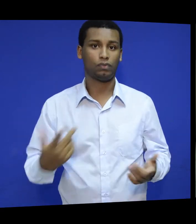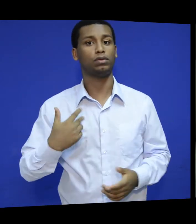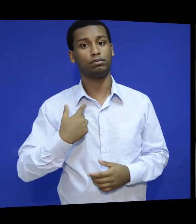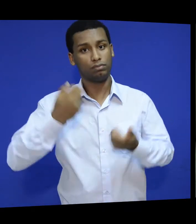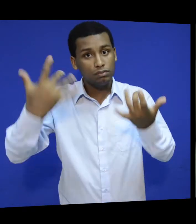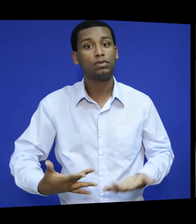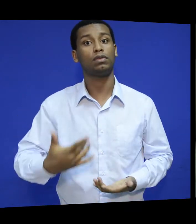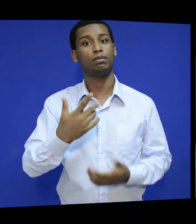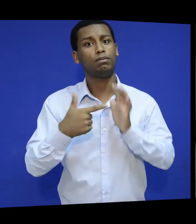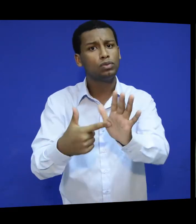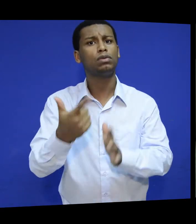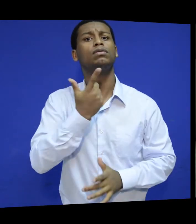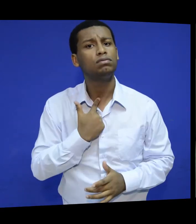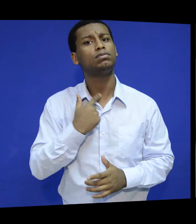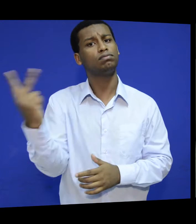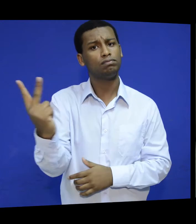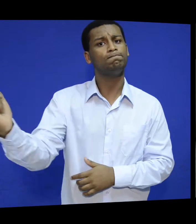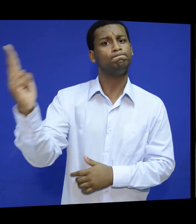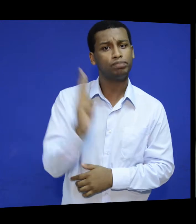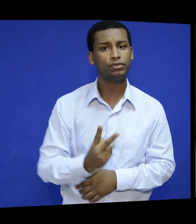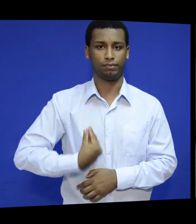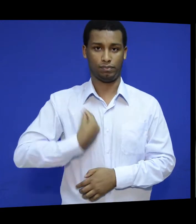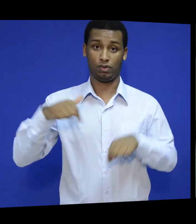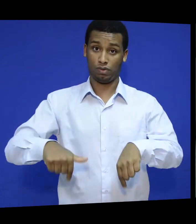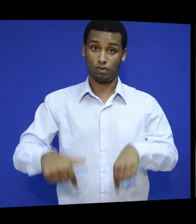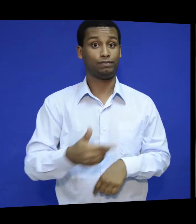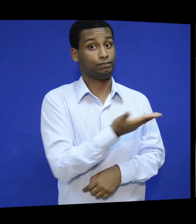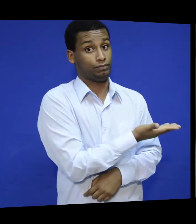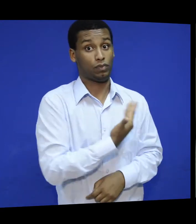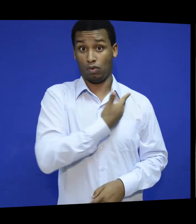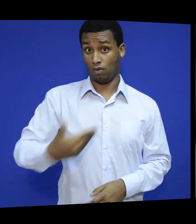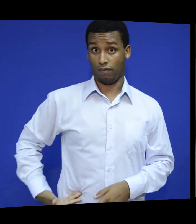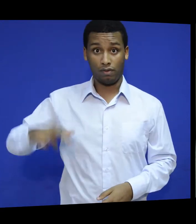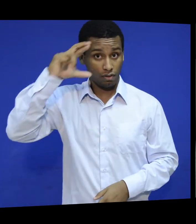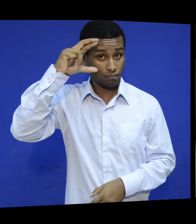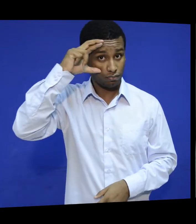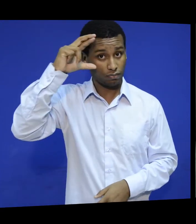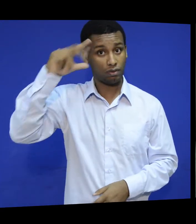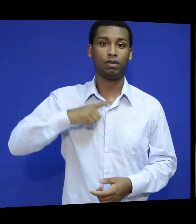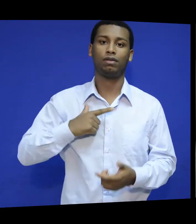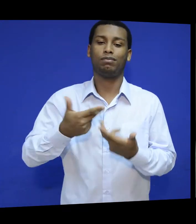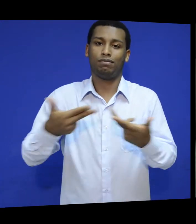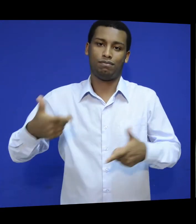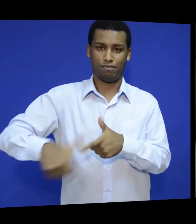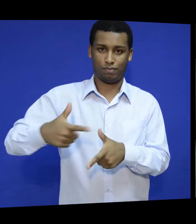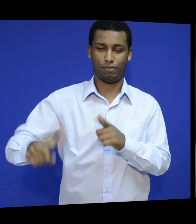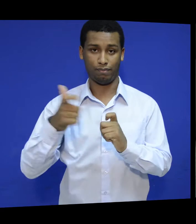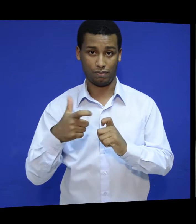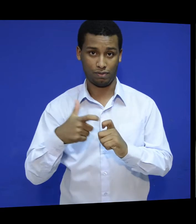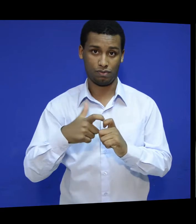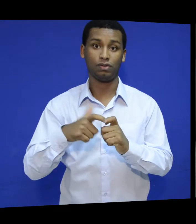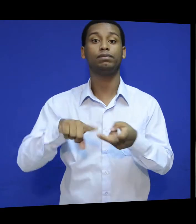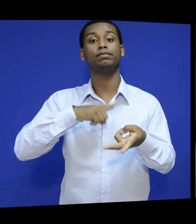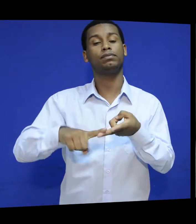estiveram presentes, né, reafirmamos o nosso desejo de que elas estivessem aqui. O governador Raimundo Colombo ele estava com